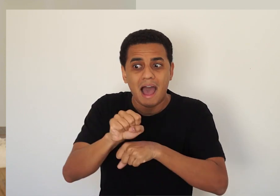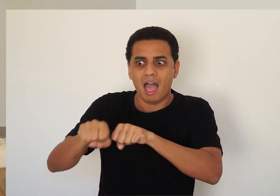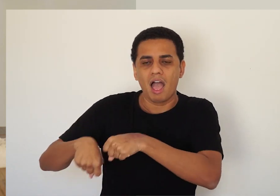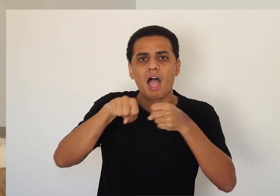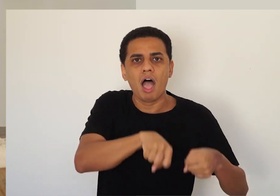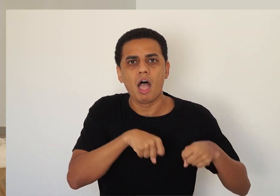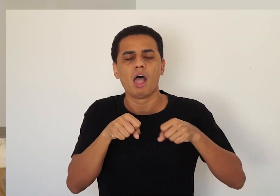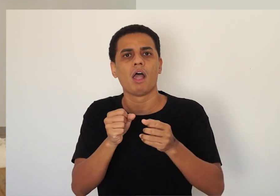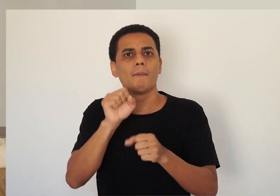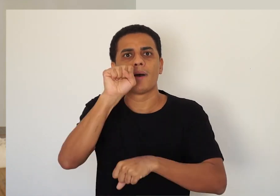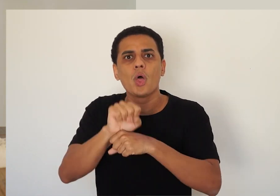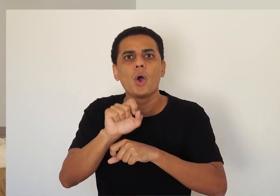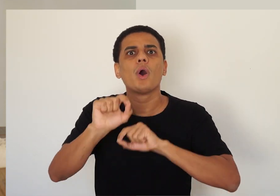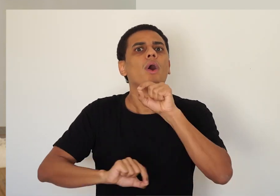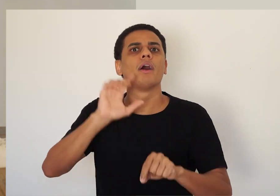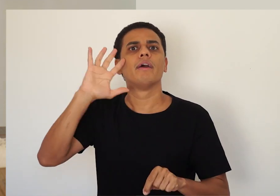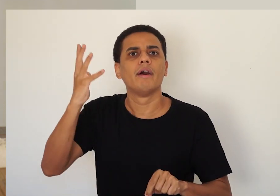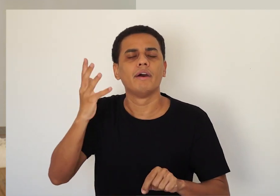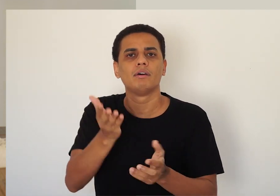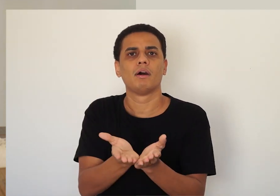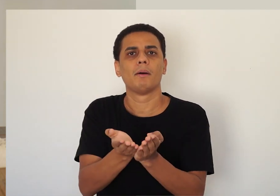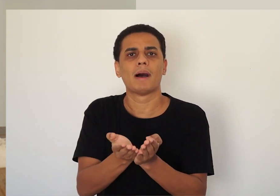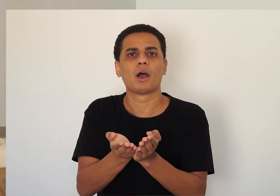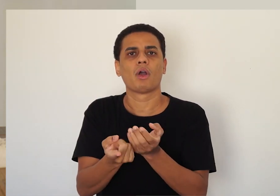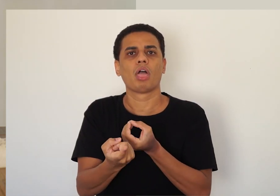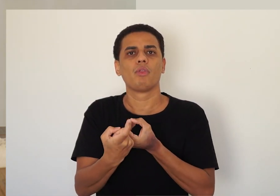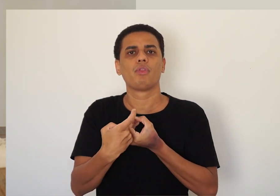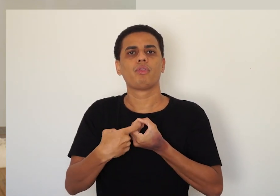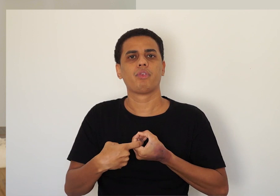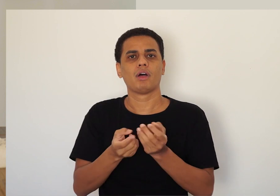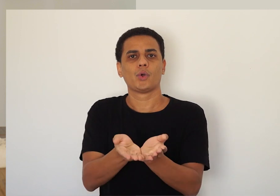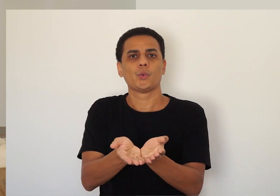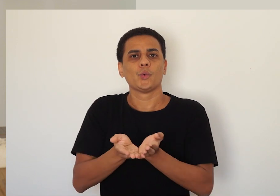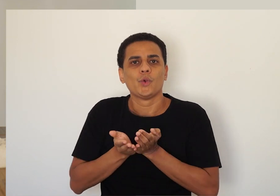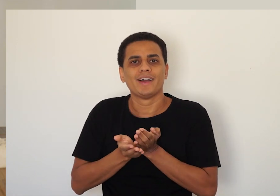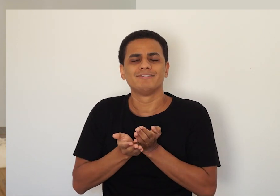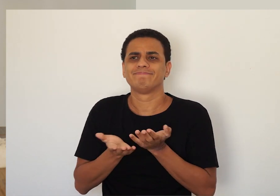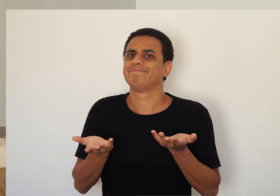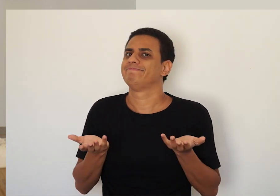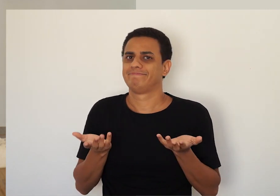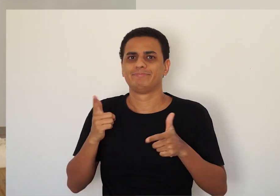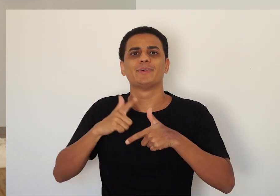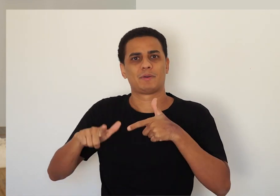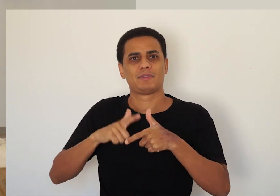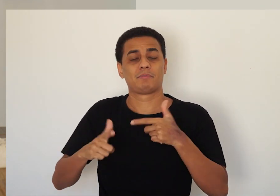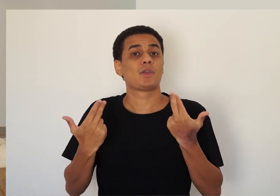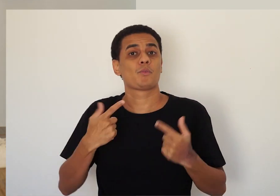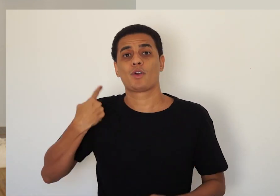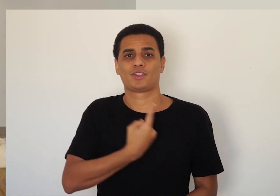ser tomada de dúvidas e isso vai afetar profundamente a sua emoção. Então hoje eu queria olhar para o texto de Tiago que fala